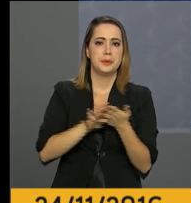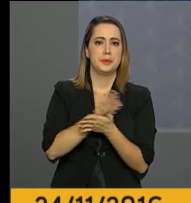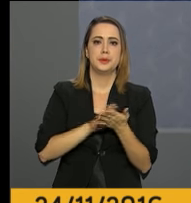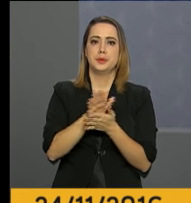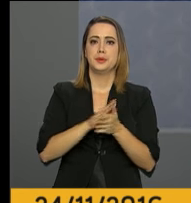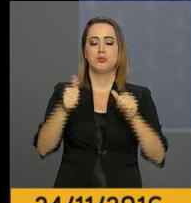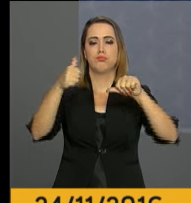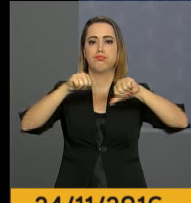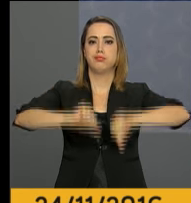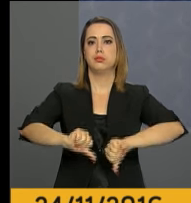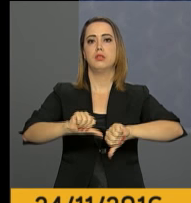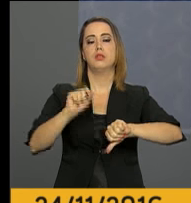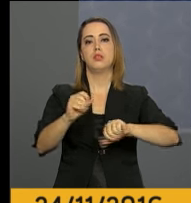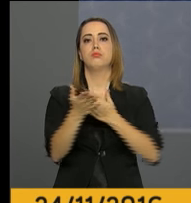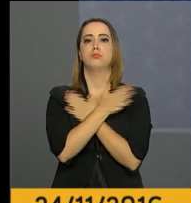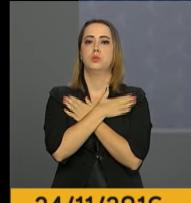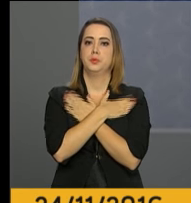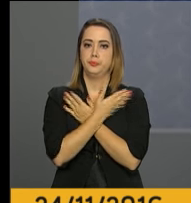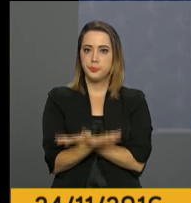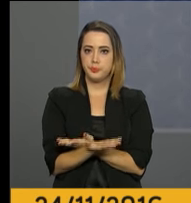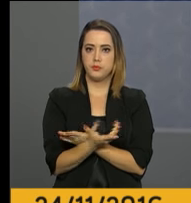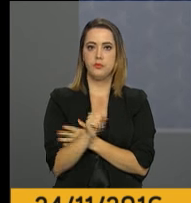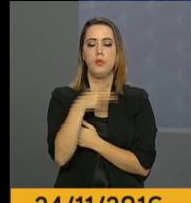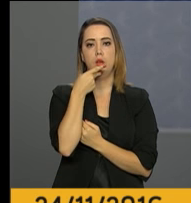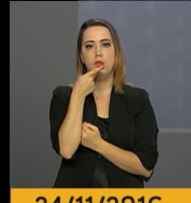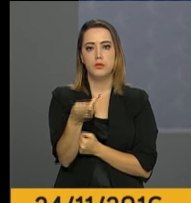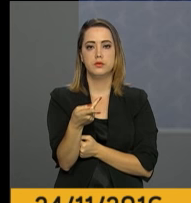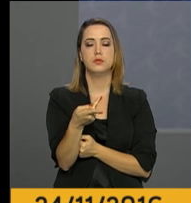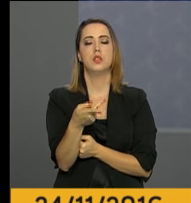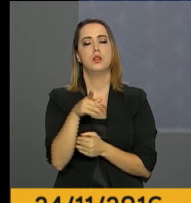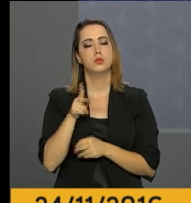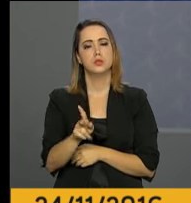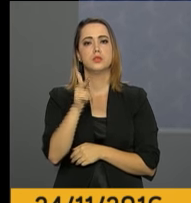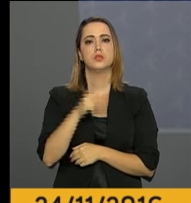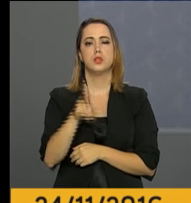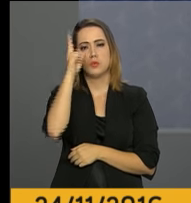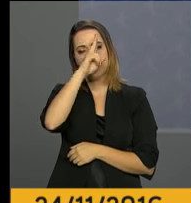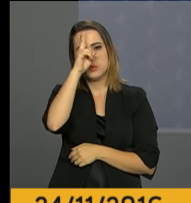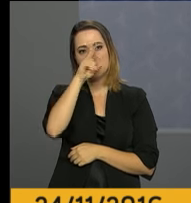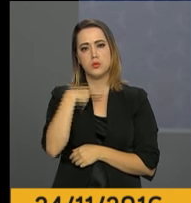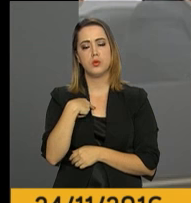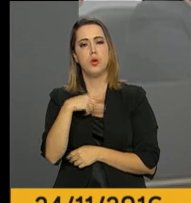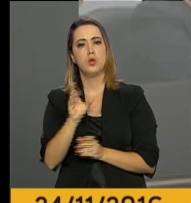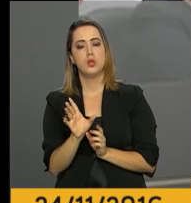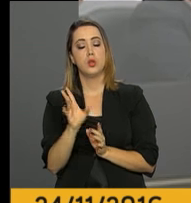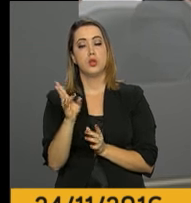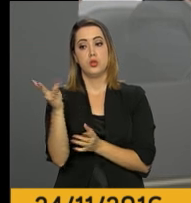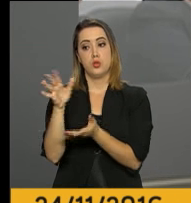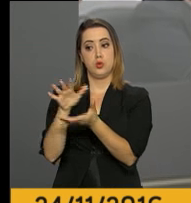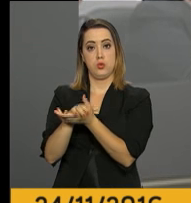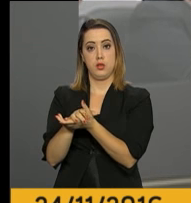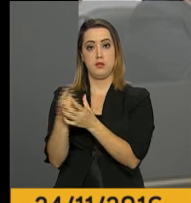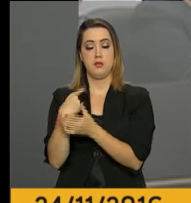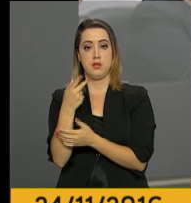eh eu até costumo relatar um caso que me chegou aos ouvidos pessoalmente de um casal